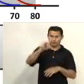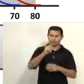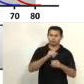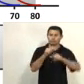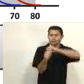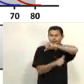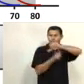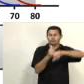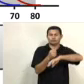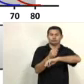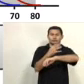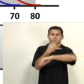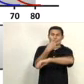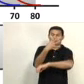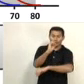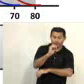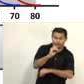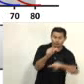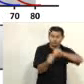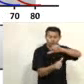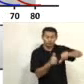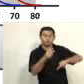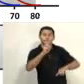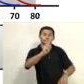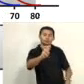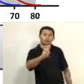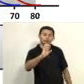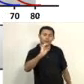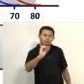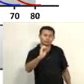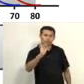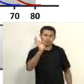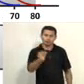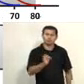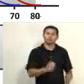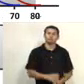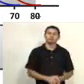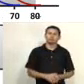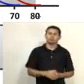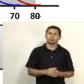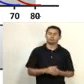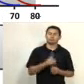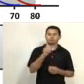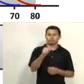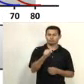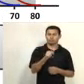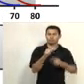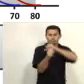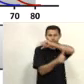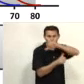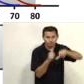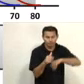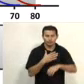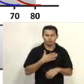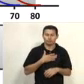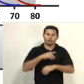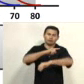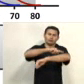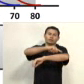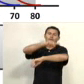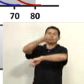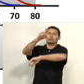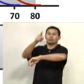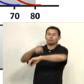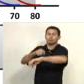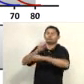foi alterada de 40 para 50. Tá? Essa que foi a alteração na minha curva. Mas o que eu